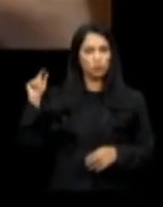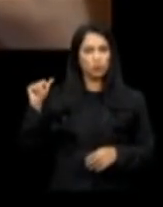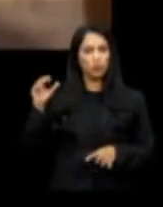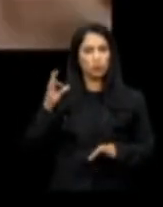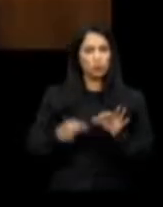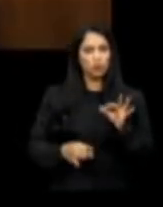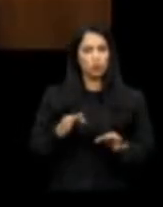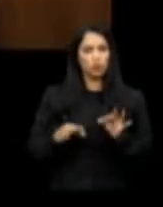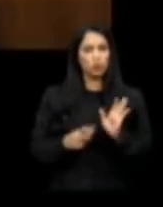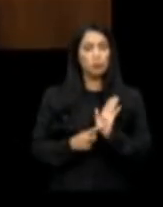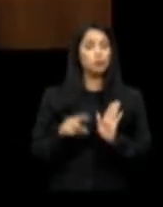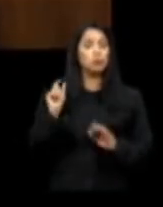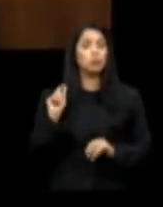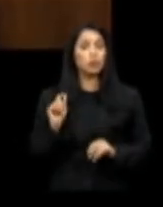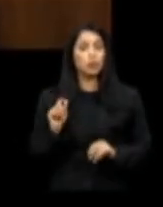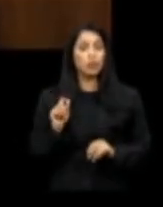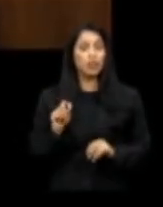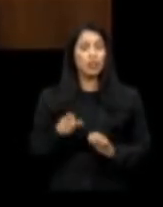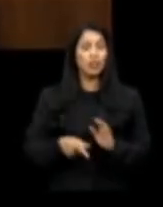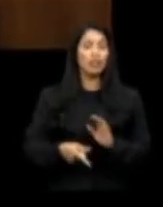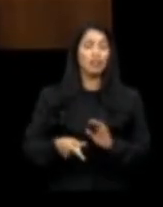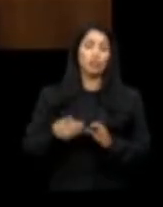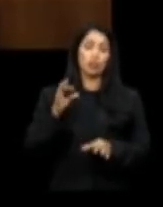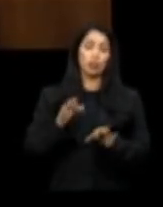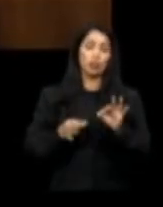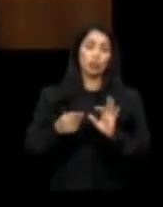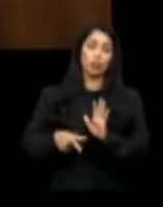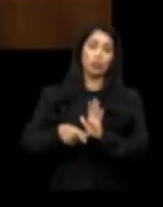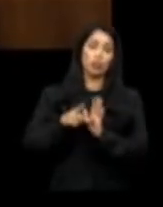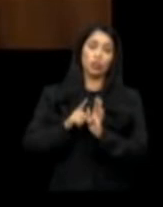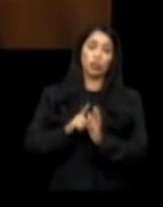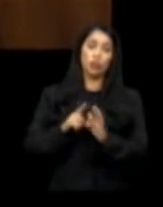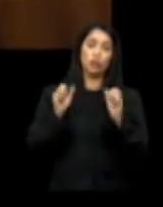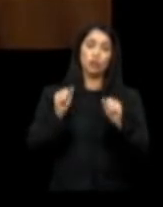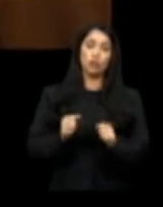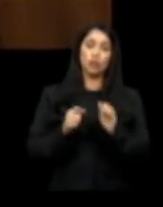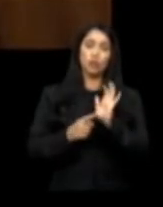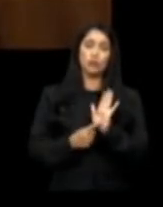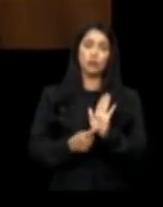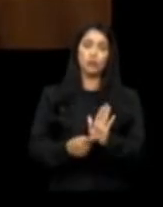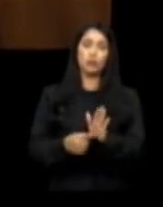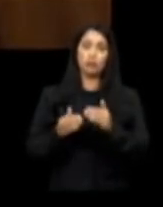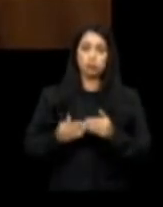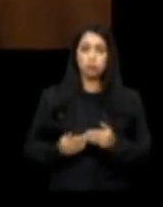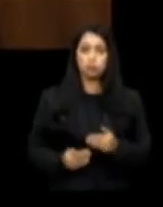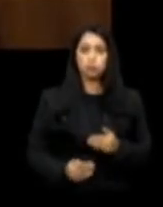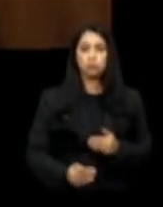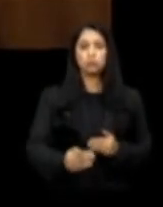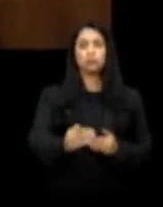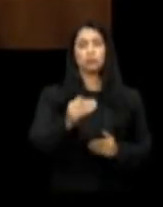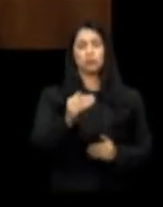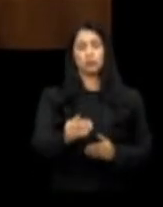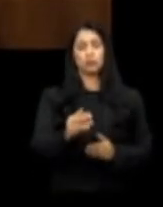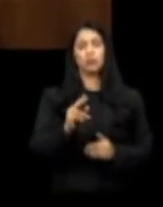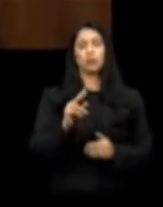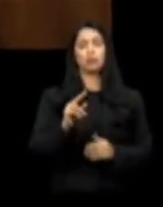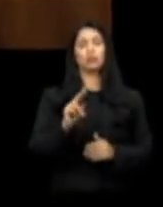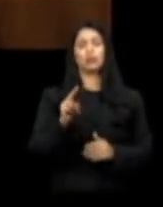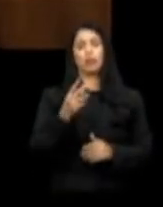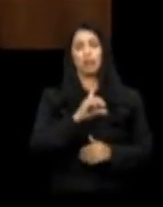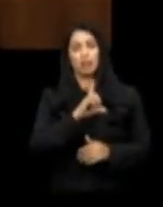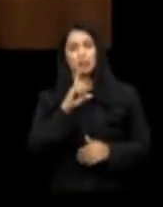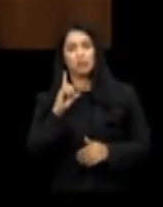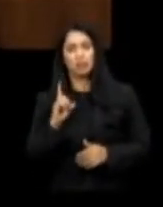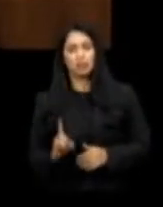sinalizei justamente que aquele precedente poderia constituir o marco inicial de uma vitalização do habeas data em